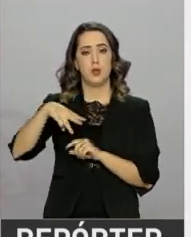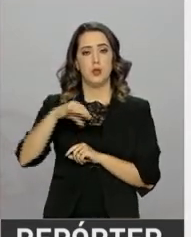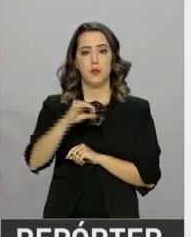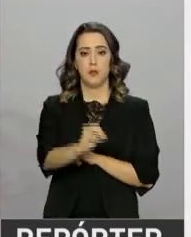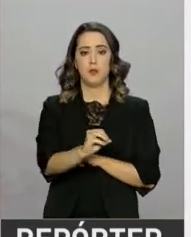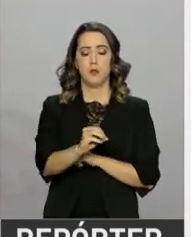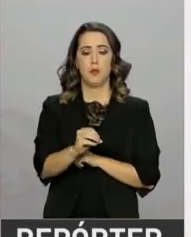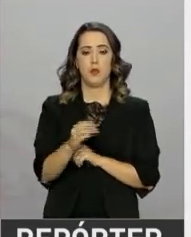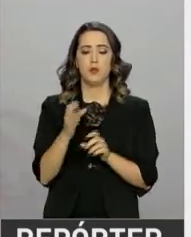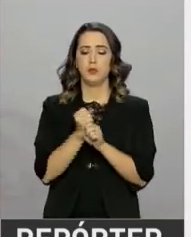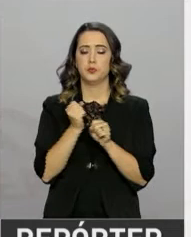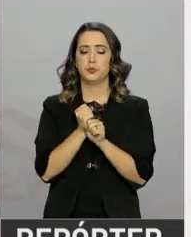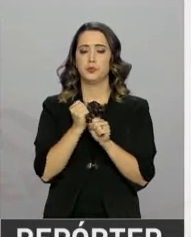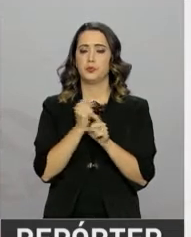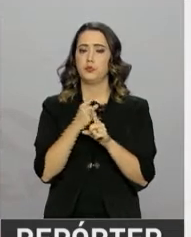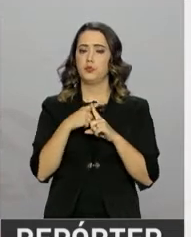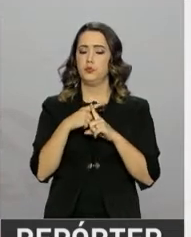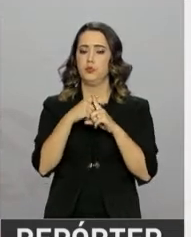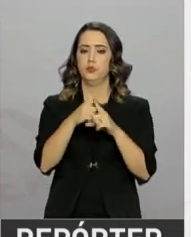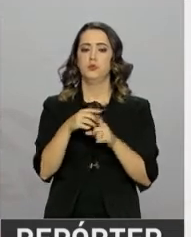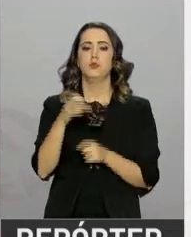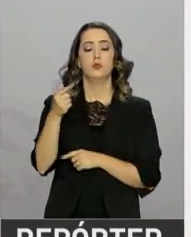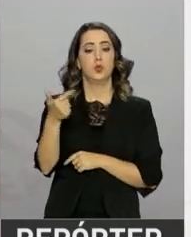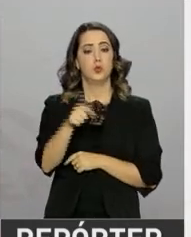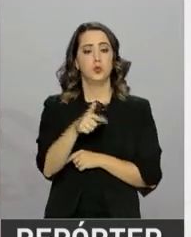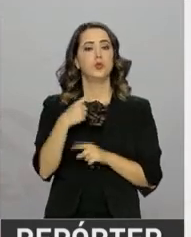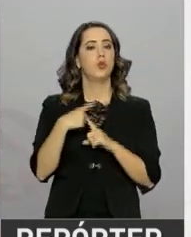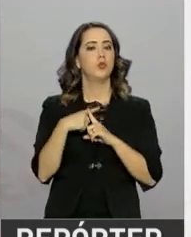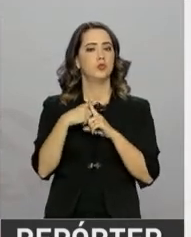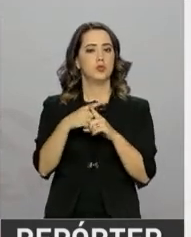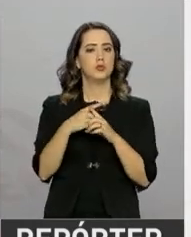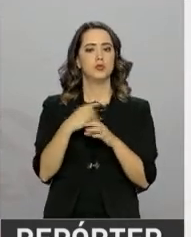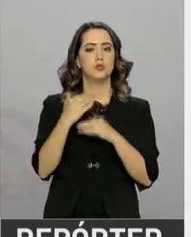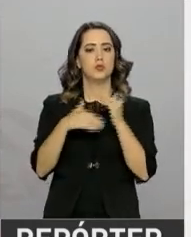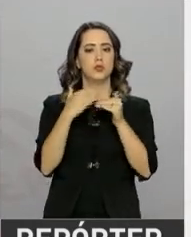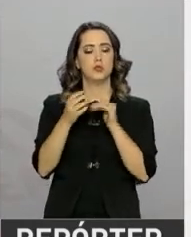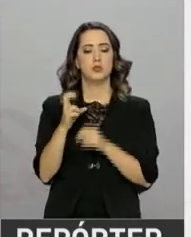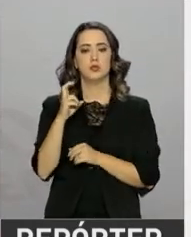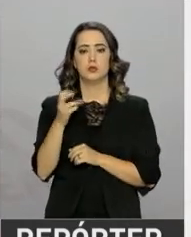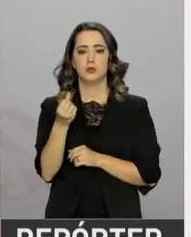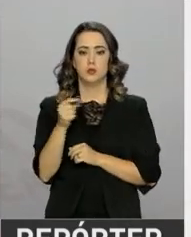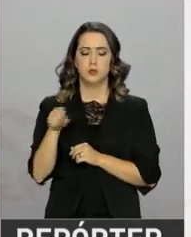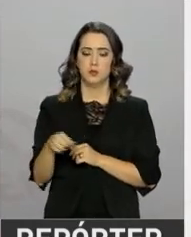2018, o saldo de empregos formais foi novamente positivo. Foram